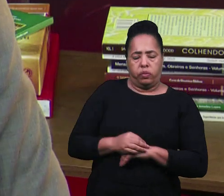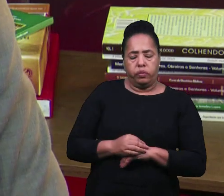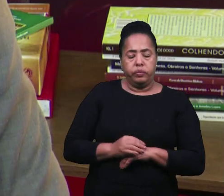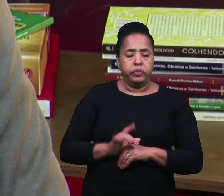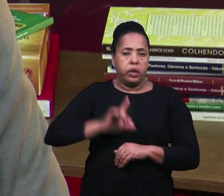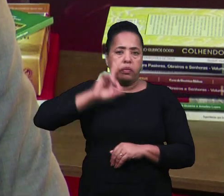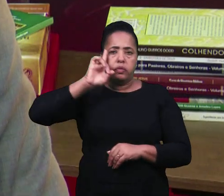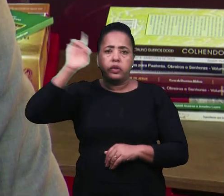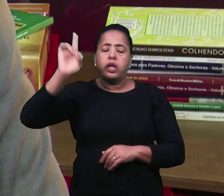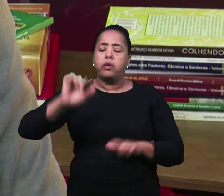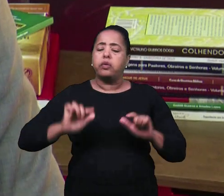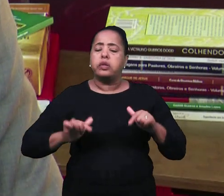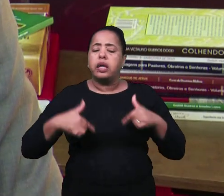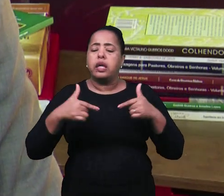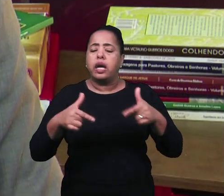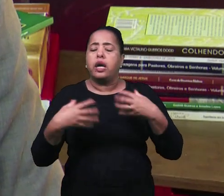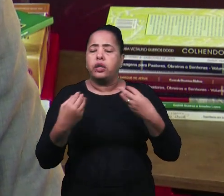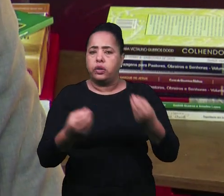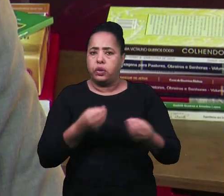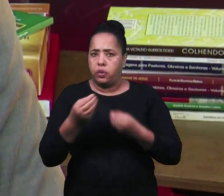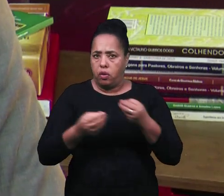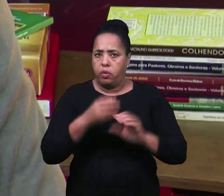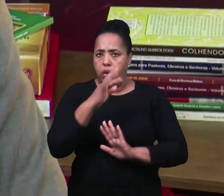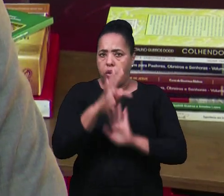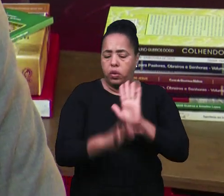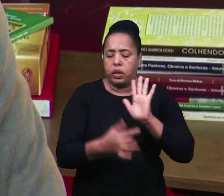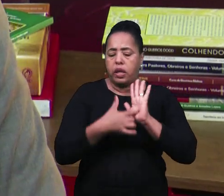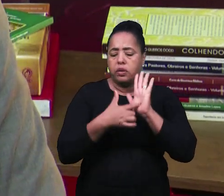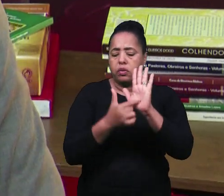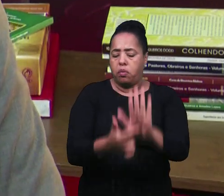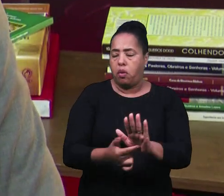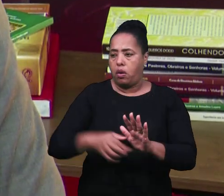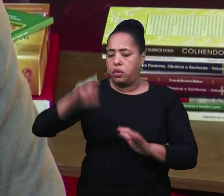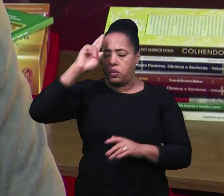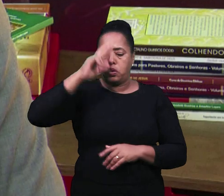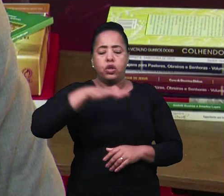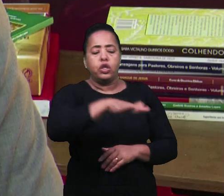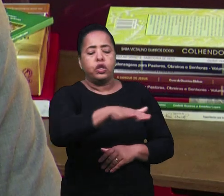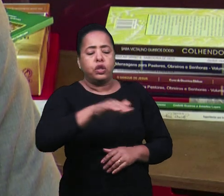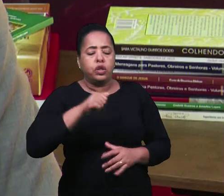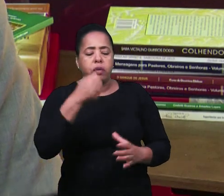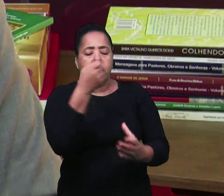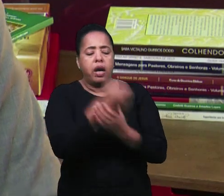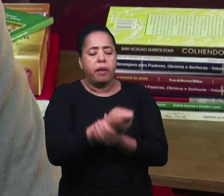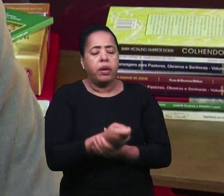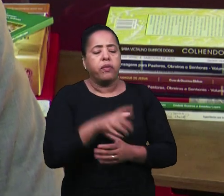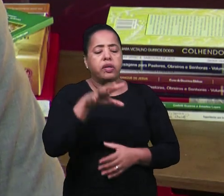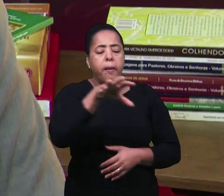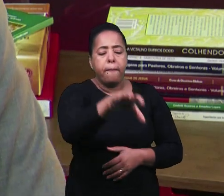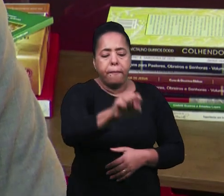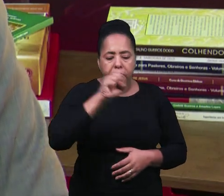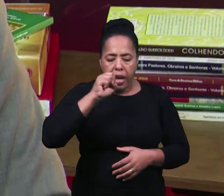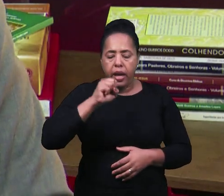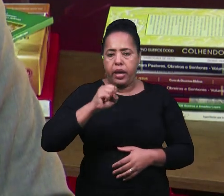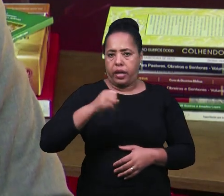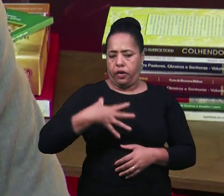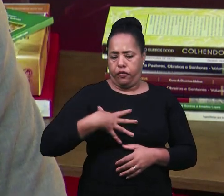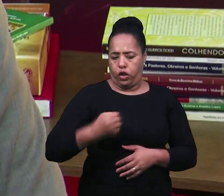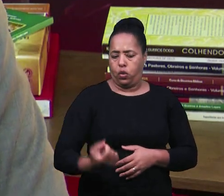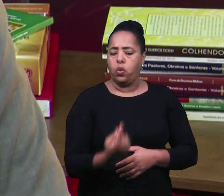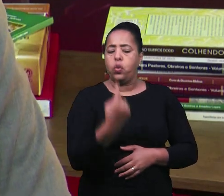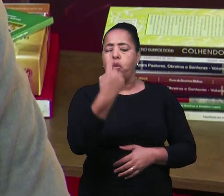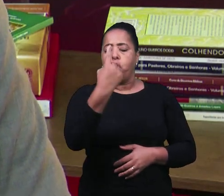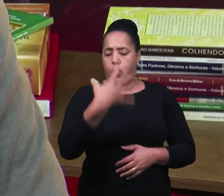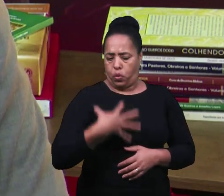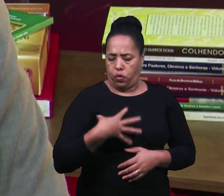isso com esse exemplo, porque o texto diz que o Senhor ele chama Abraão e fala assim, toma agora o teu filho, o teu único